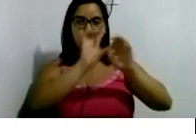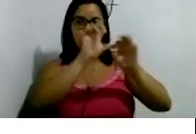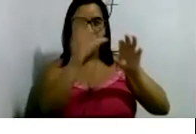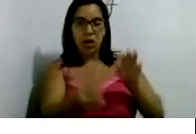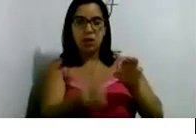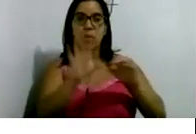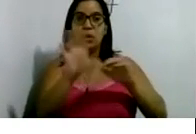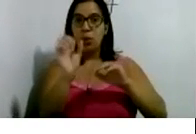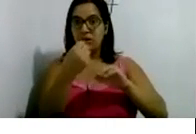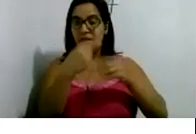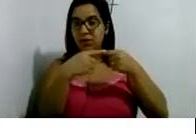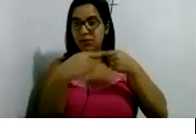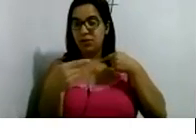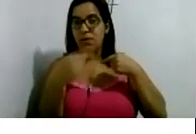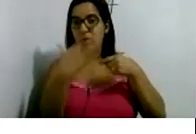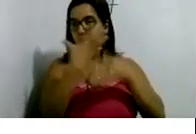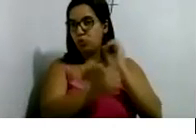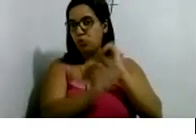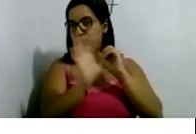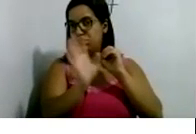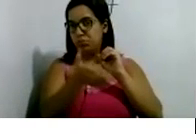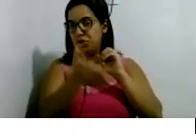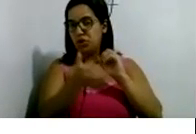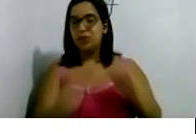8ª semana a gente já tem o